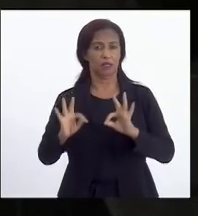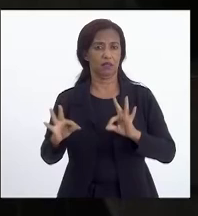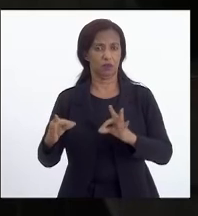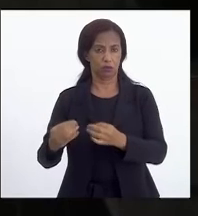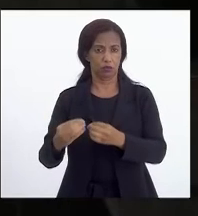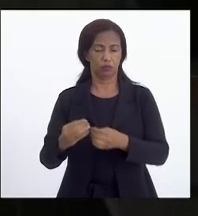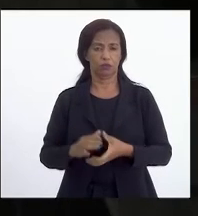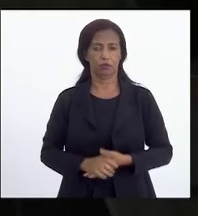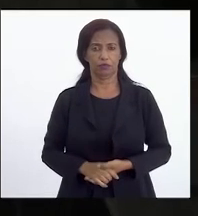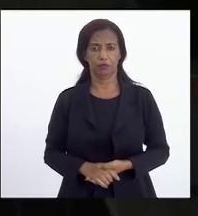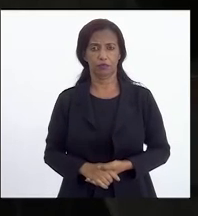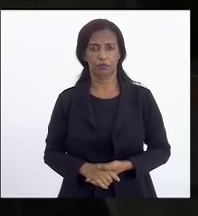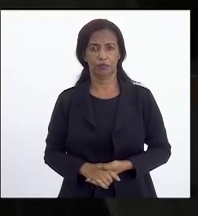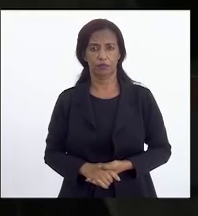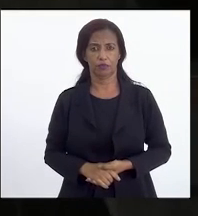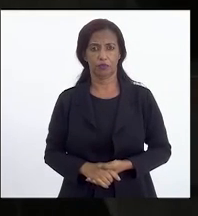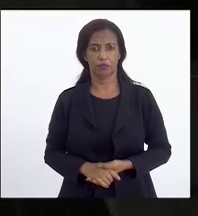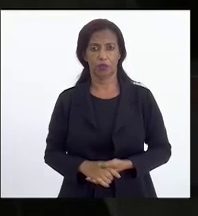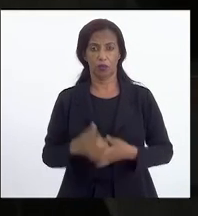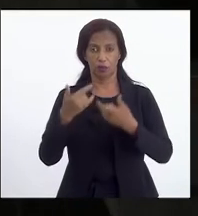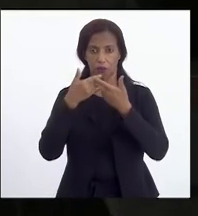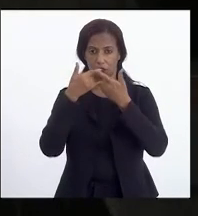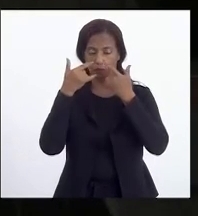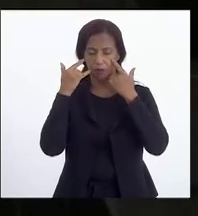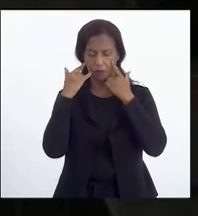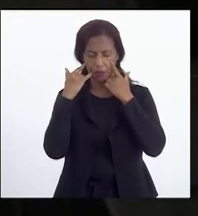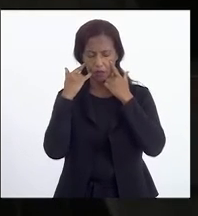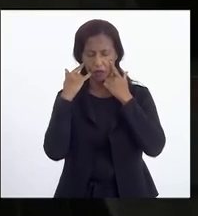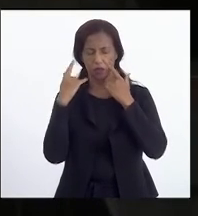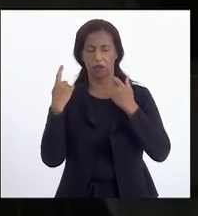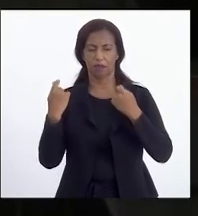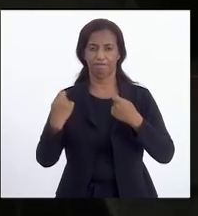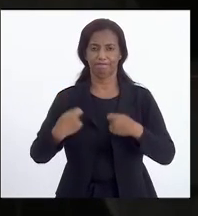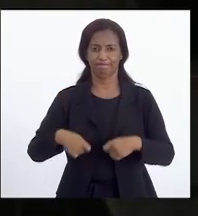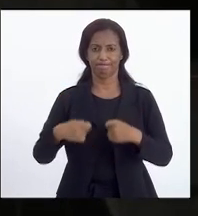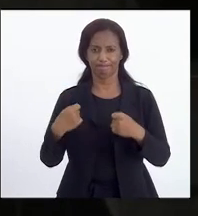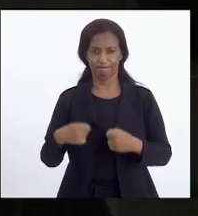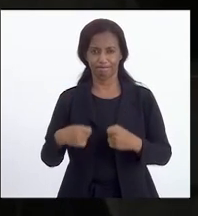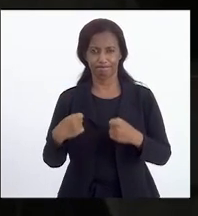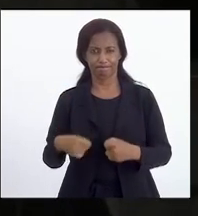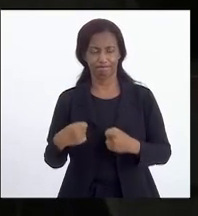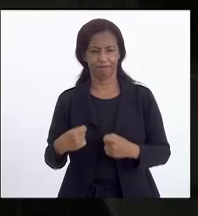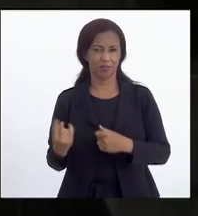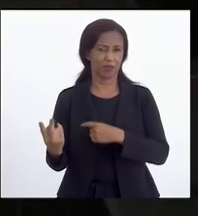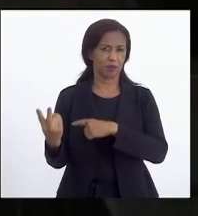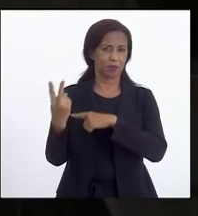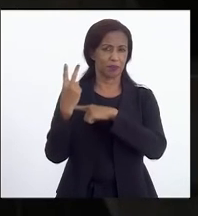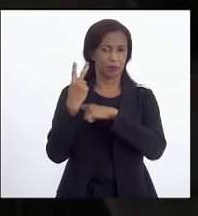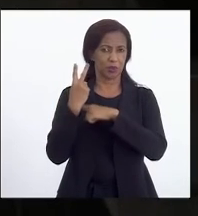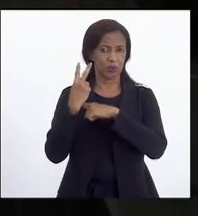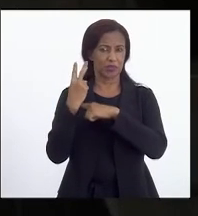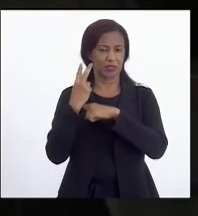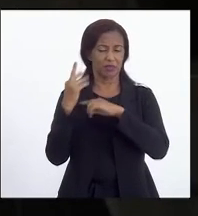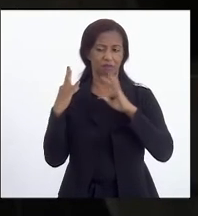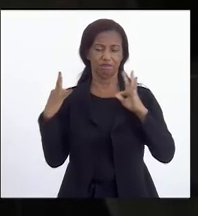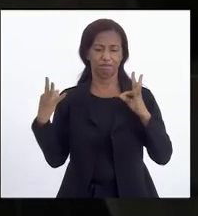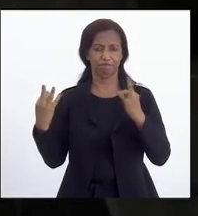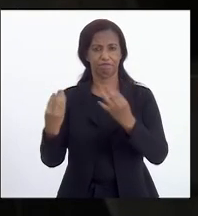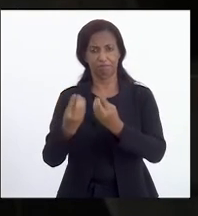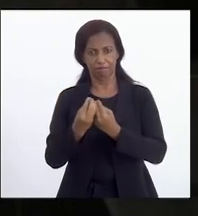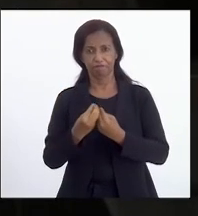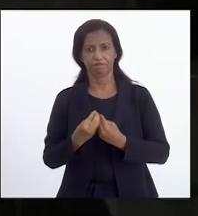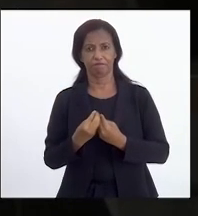todos a usar a máscara tem sido uma defesa colectiva